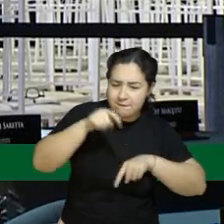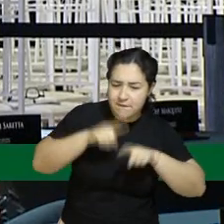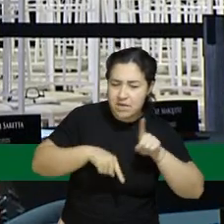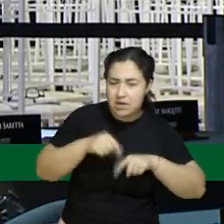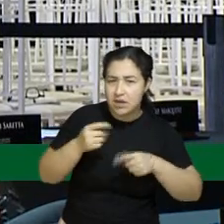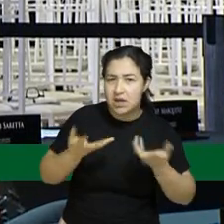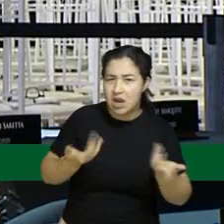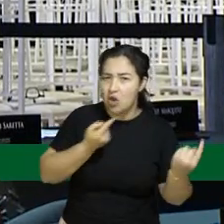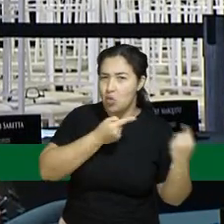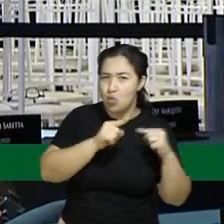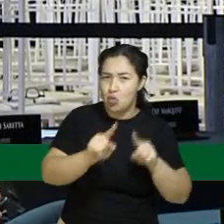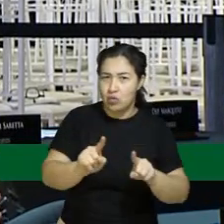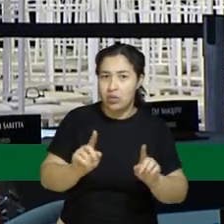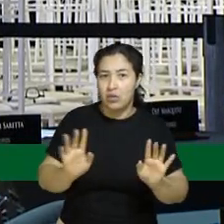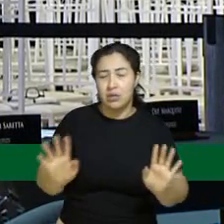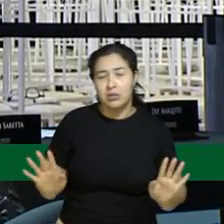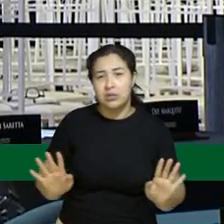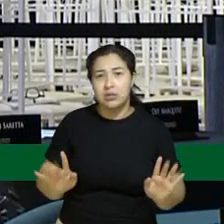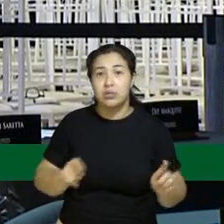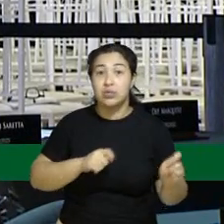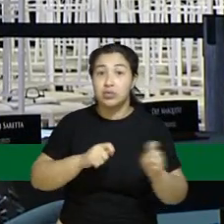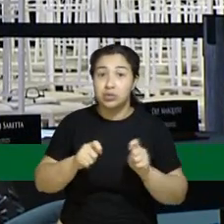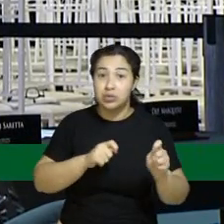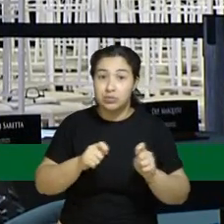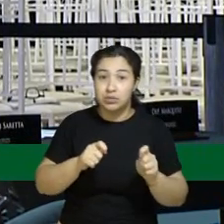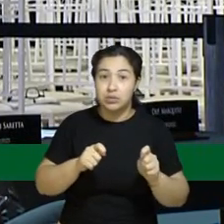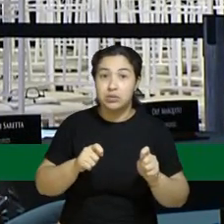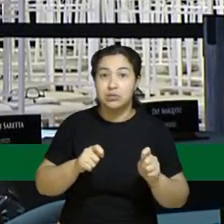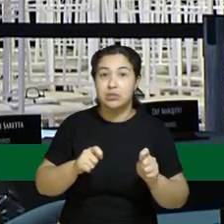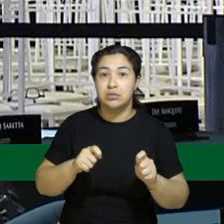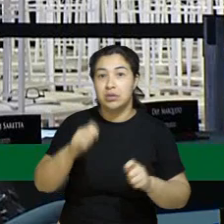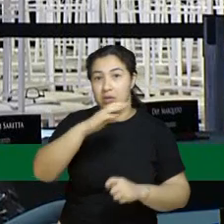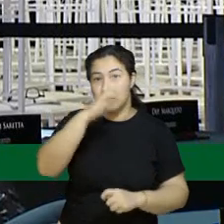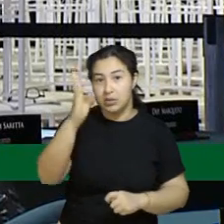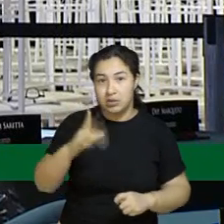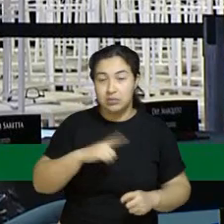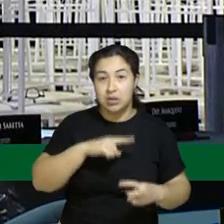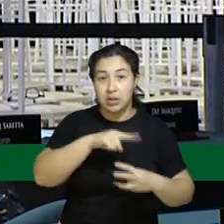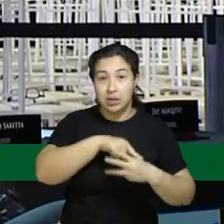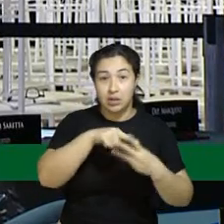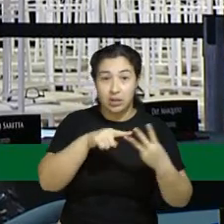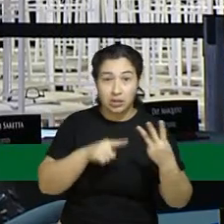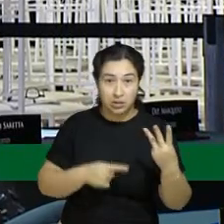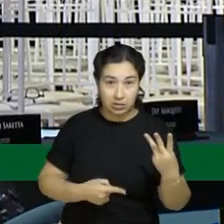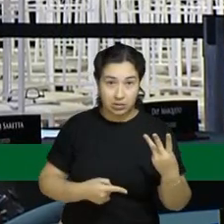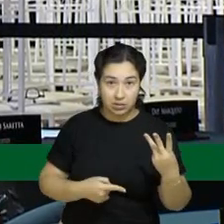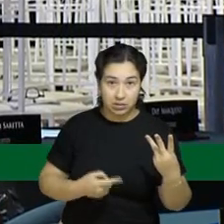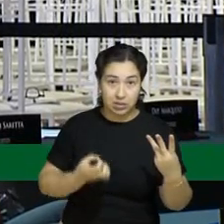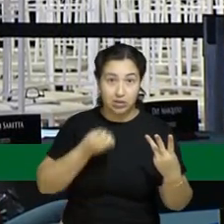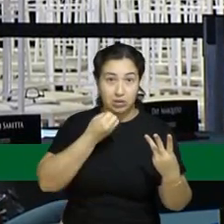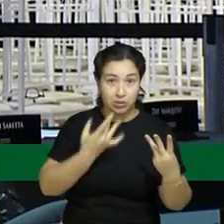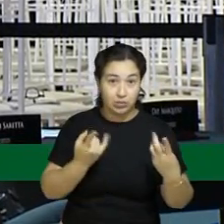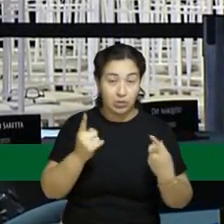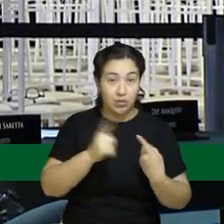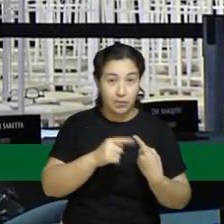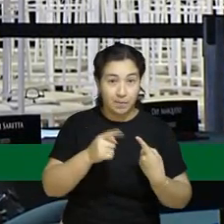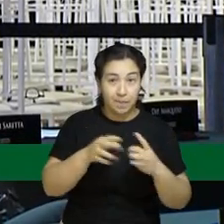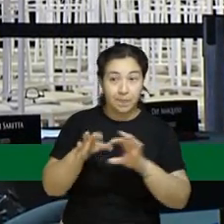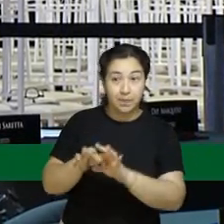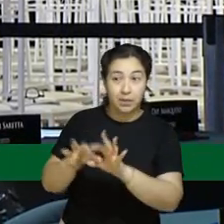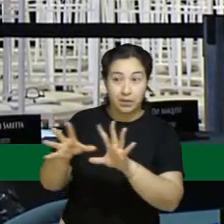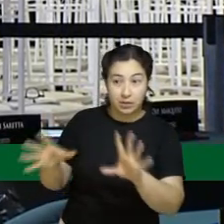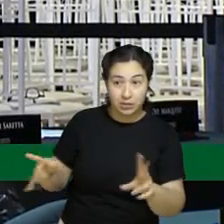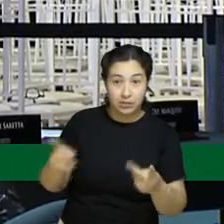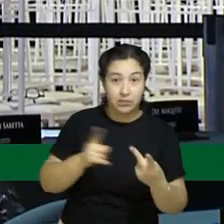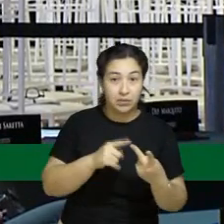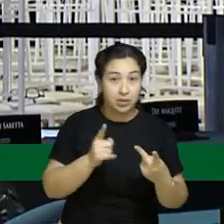direito administrativo brasileiro prevê três possibilidades de delegação de um serviço público, a concessão, a